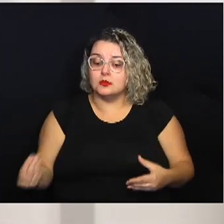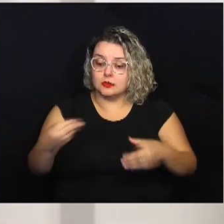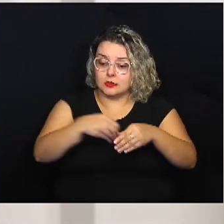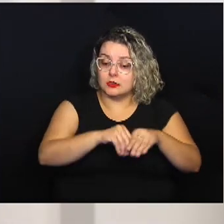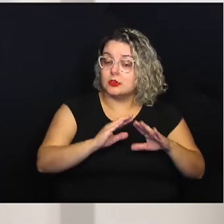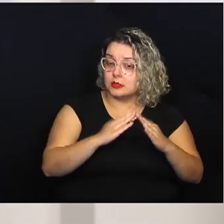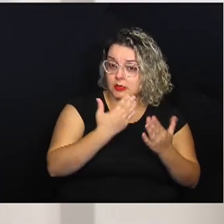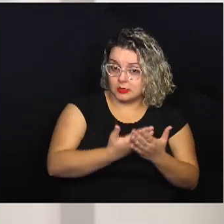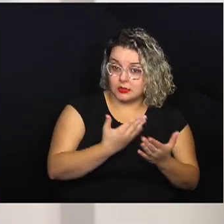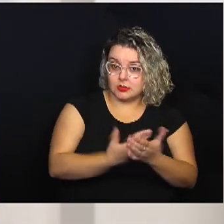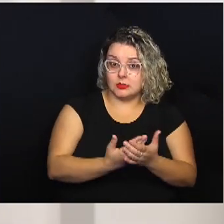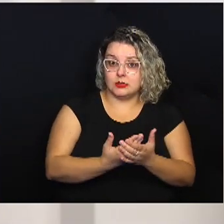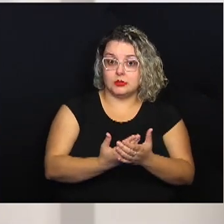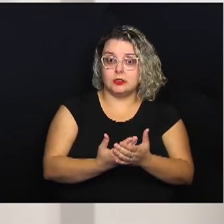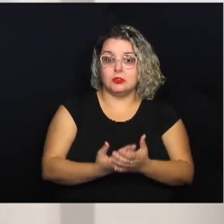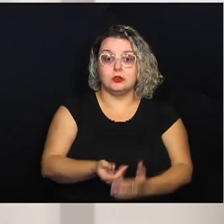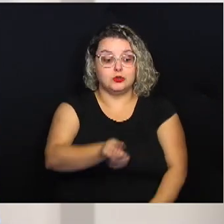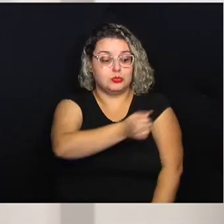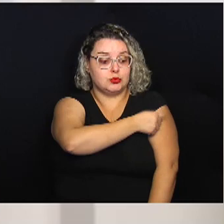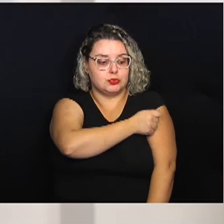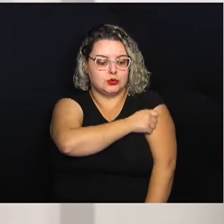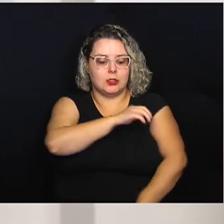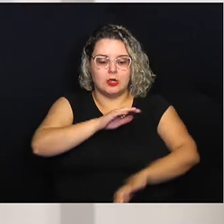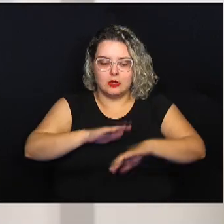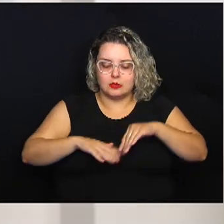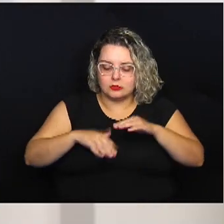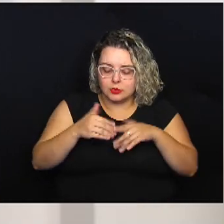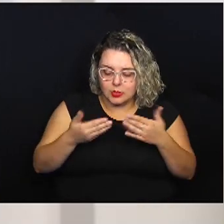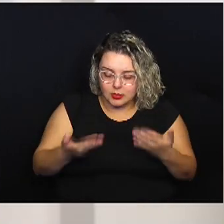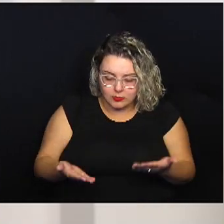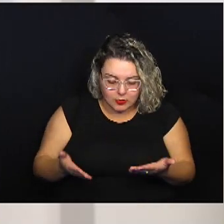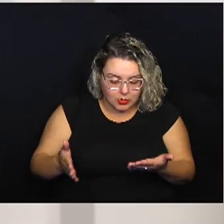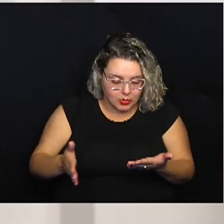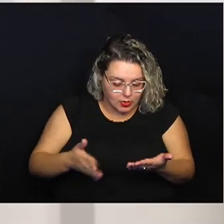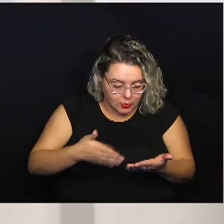escolas, colocar na mão dos alunos de todas as idades,